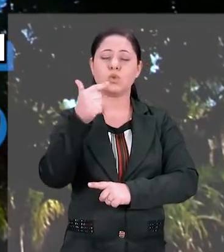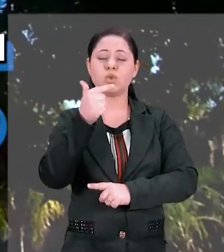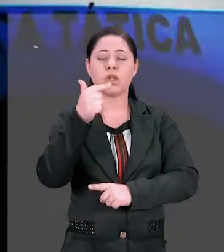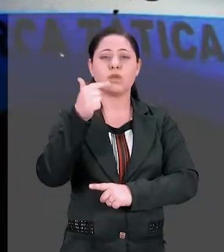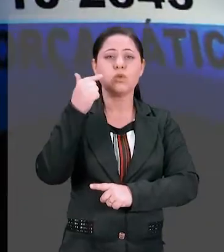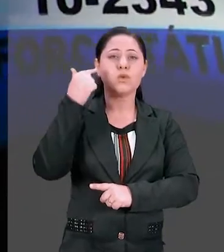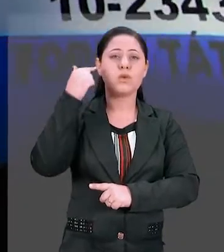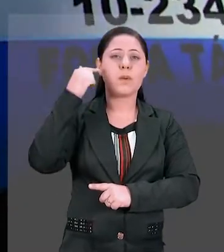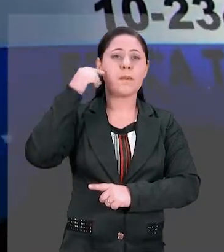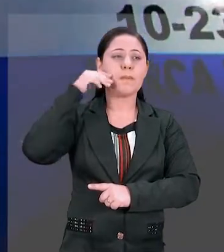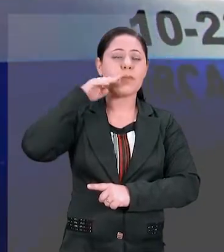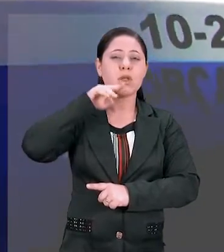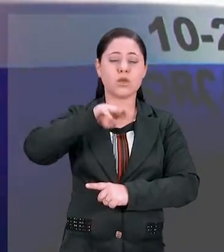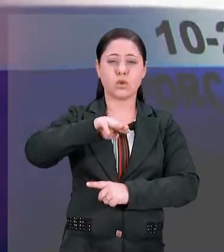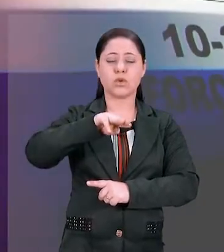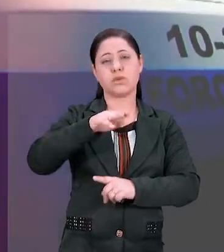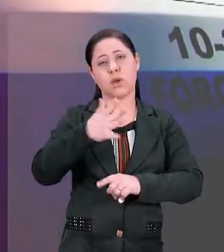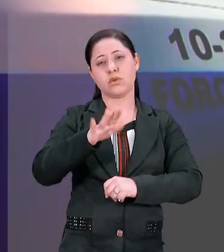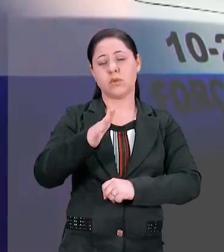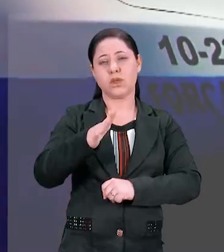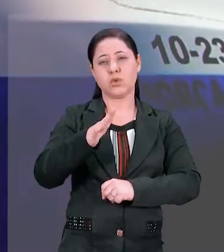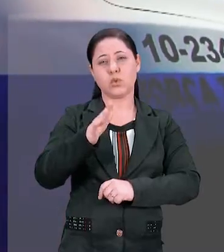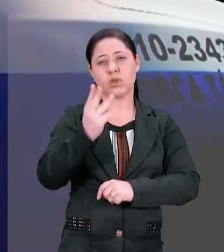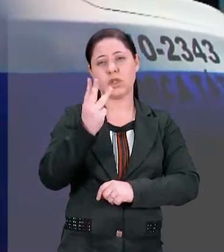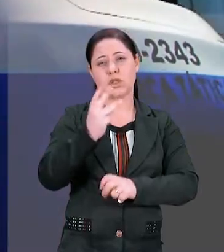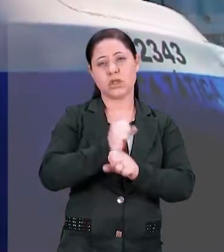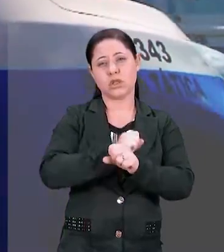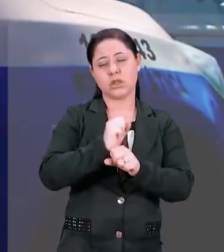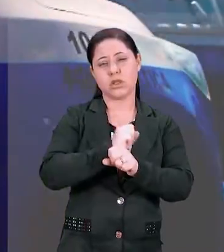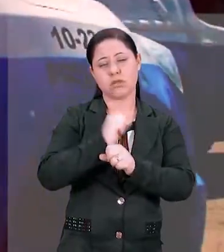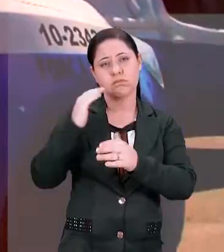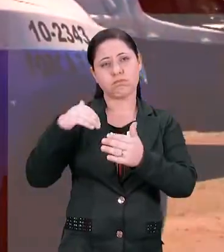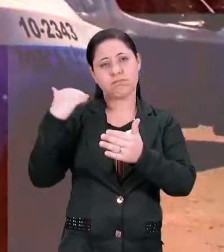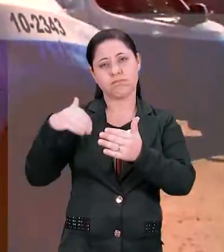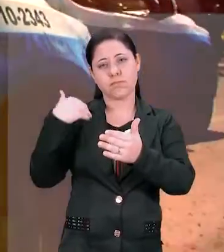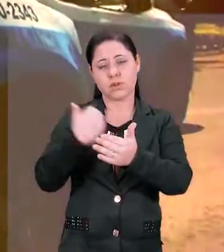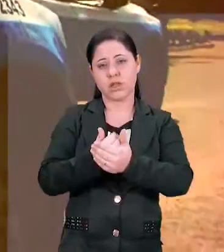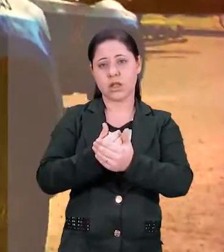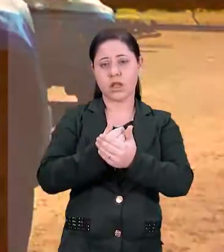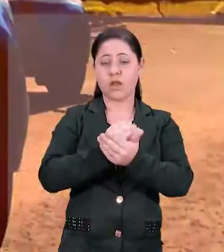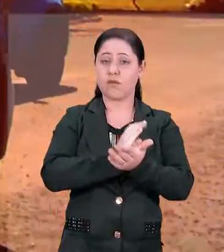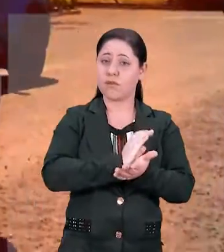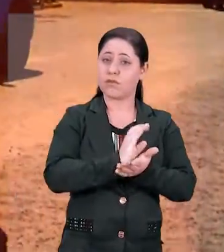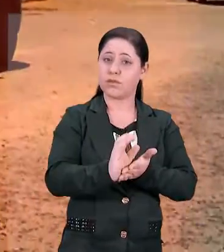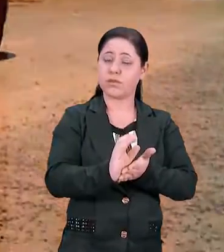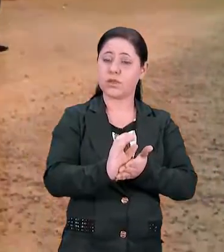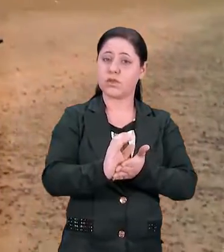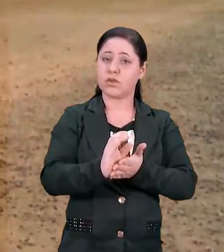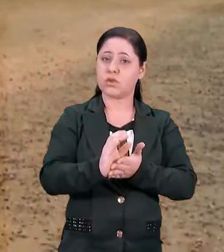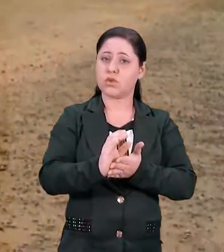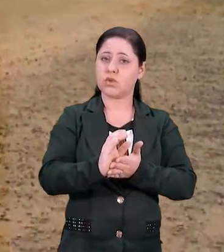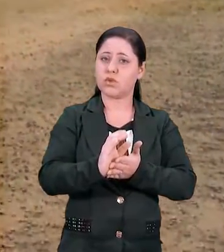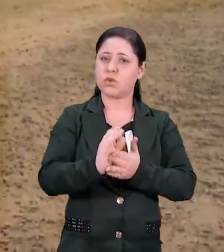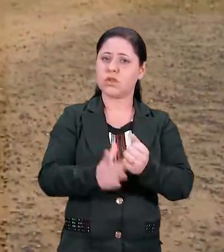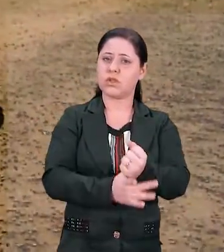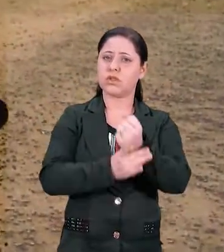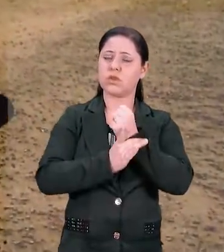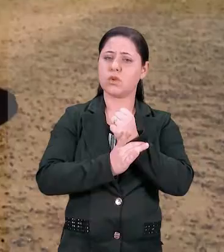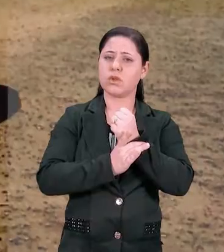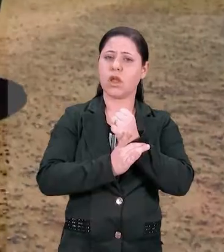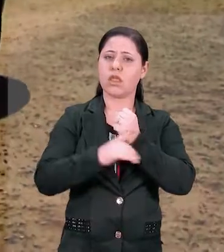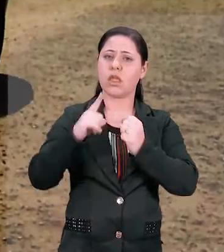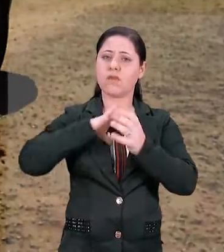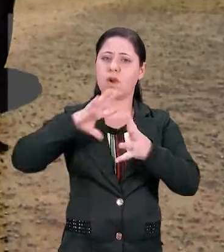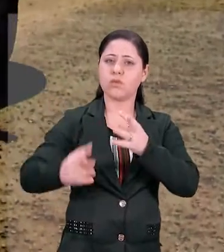aproximadamente. Numa série de 3 anos consecutivos, os investimentos em segurança apresentaram um incremento